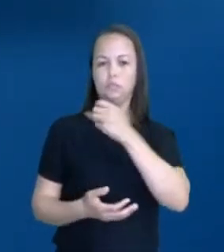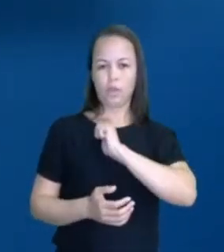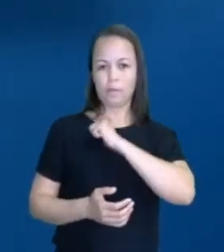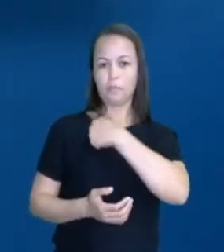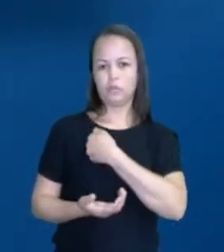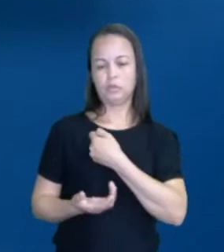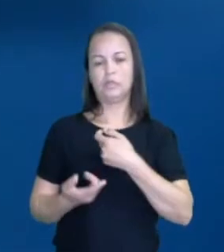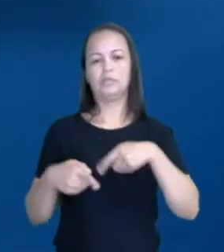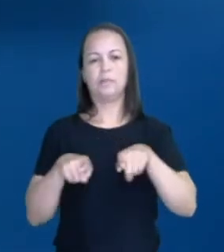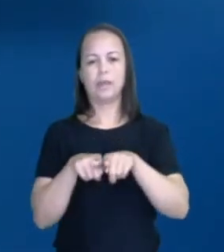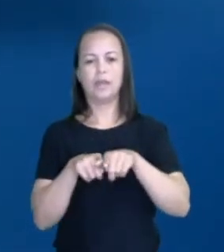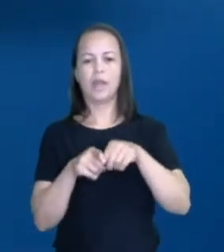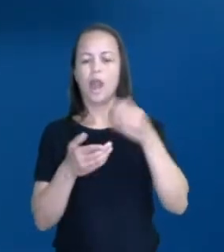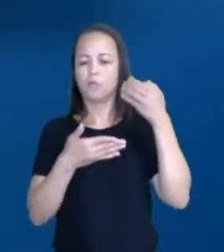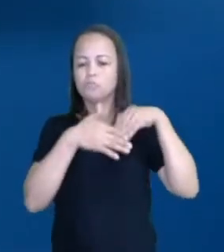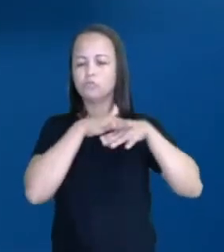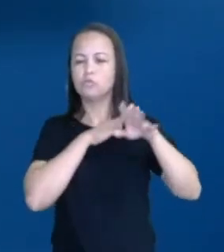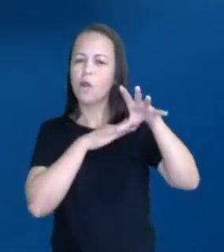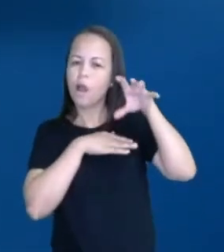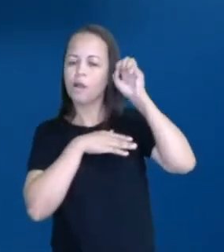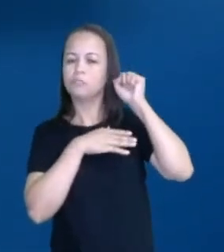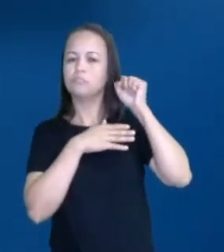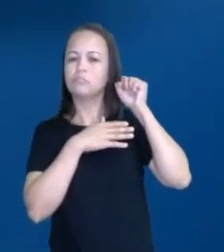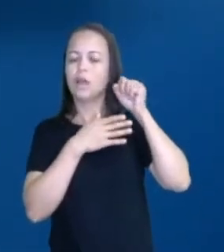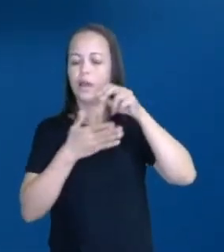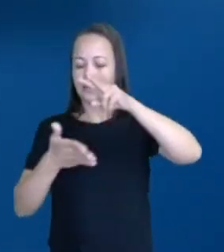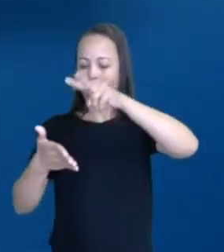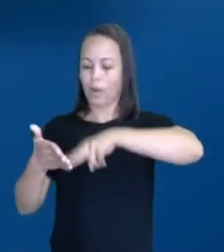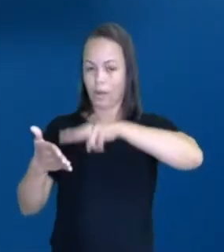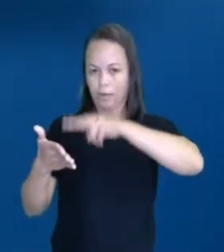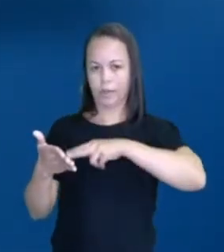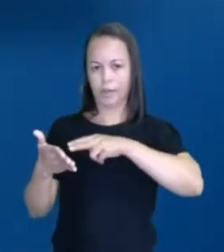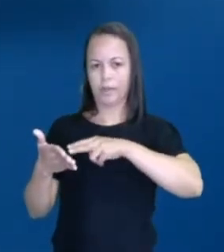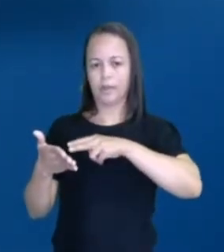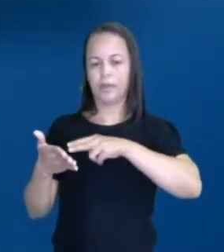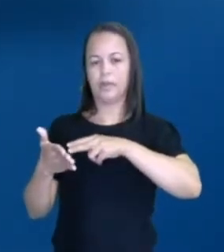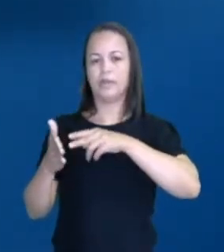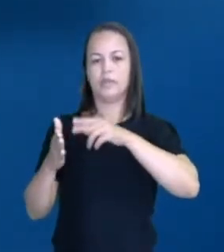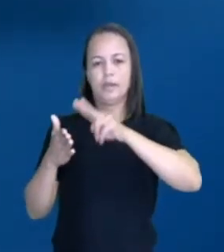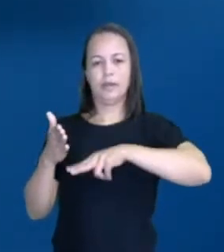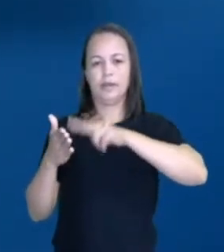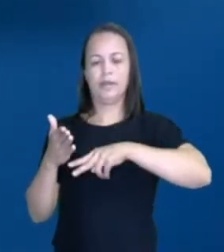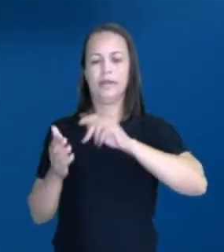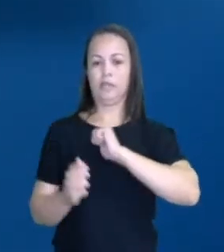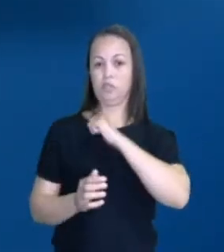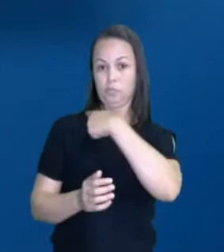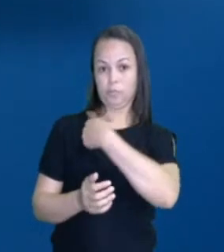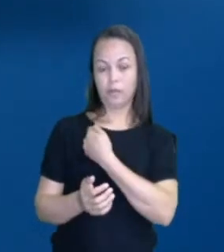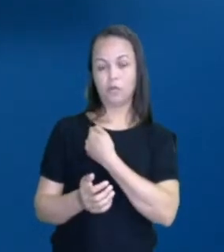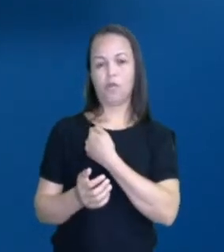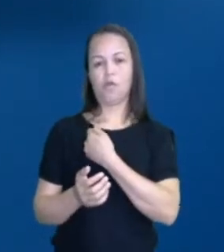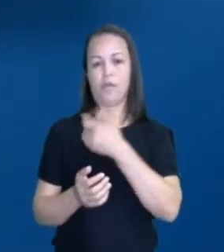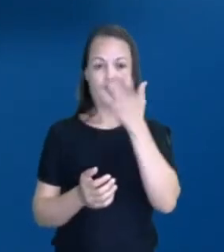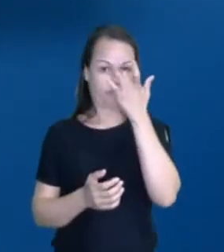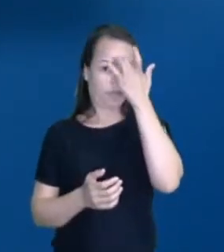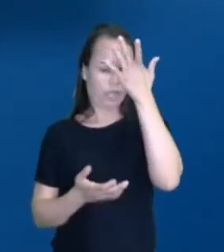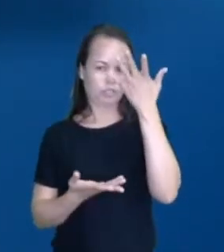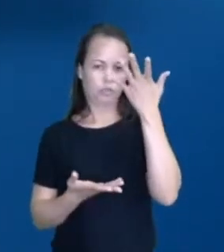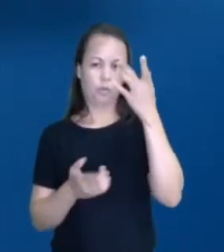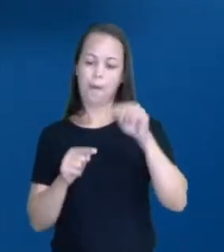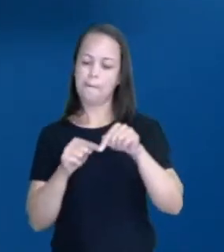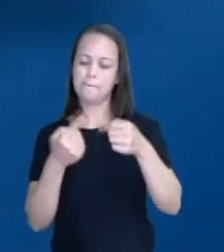ouvidos com o idioma, porque ler espanhol é muito fácil, mas entender o que se